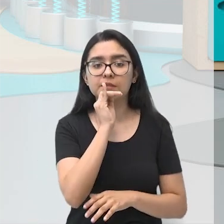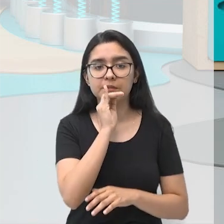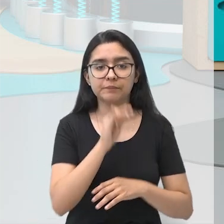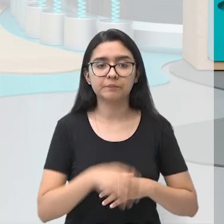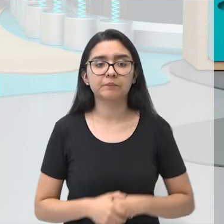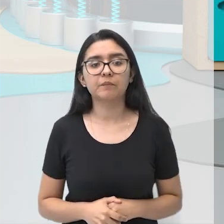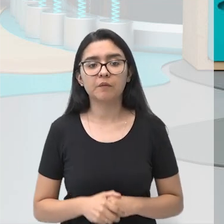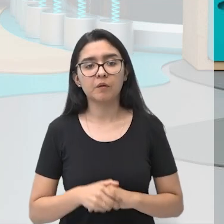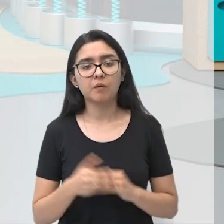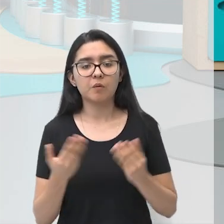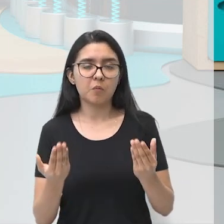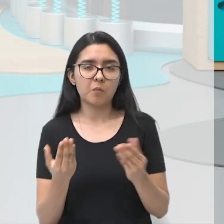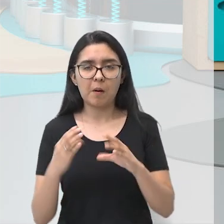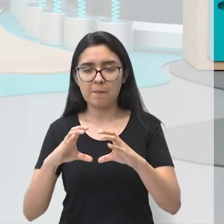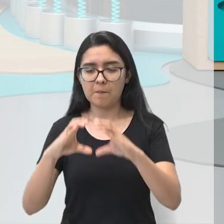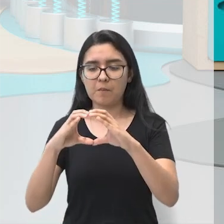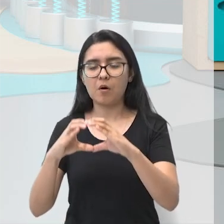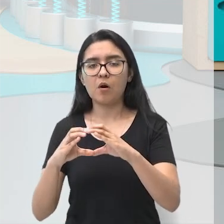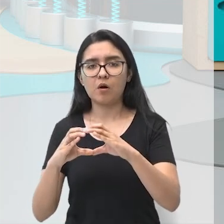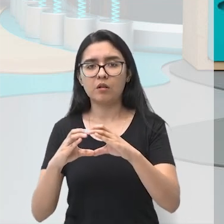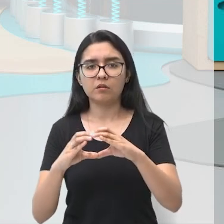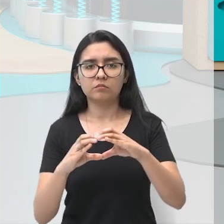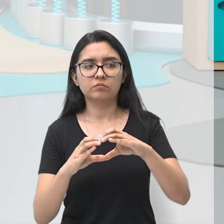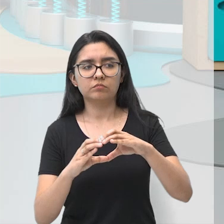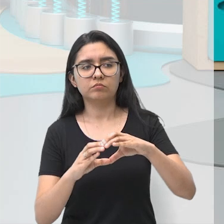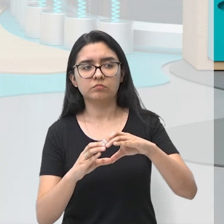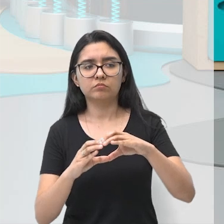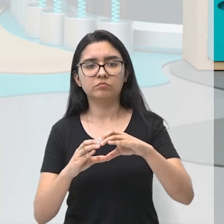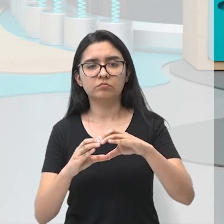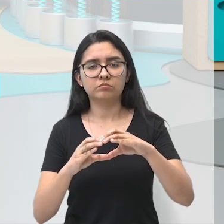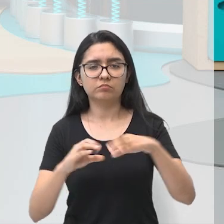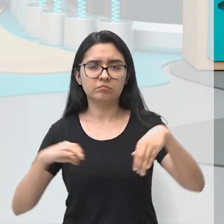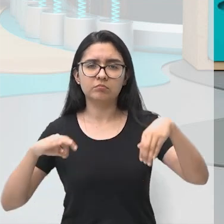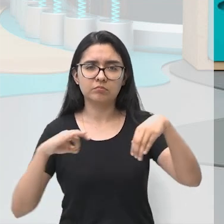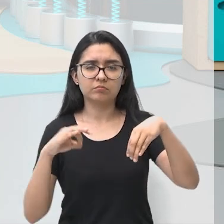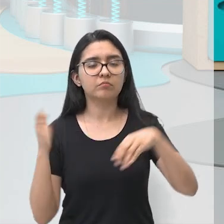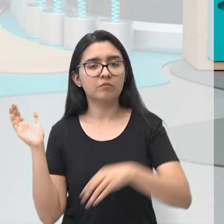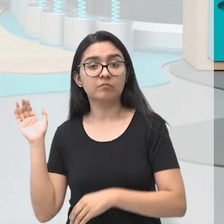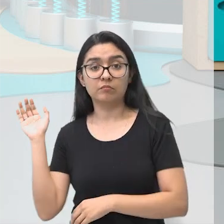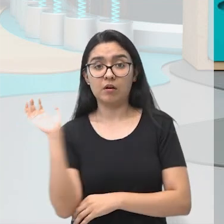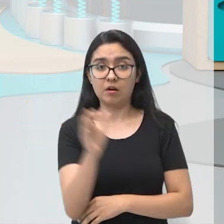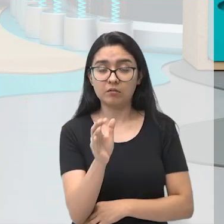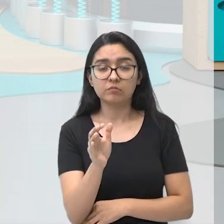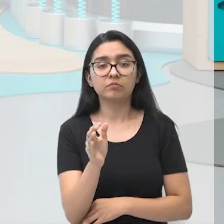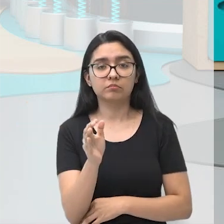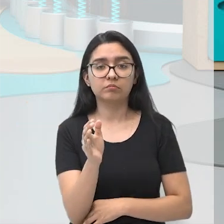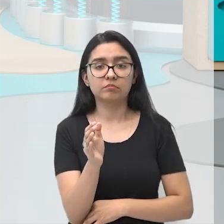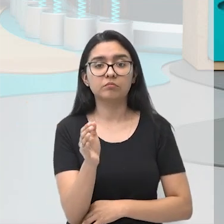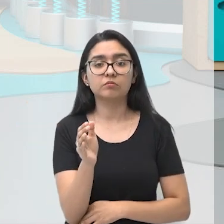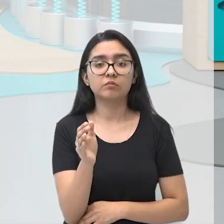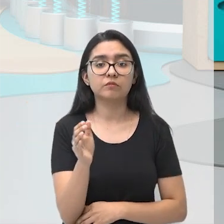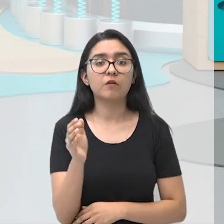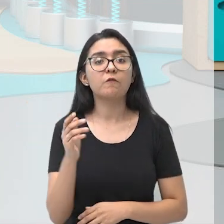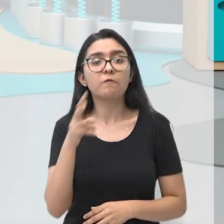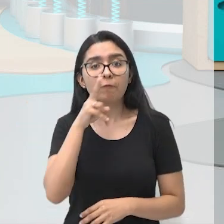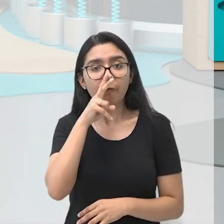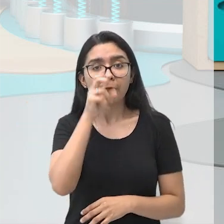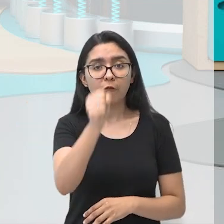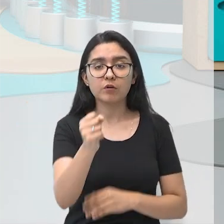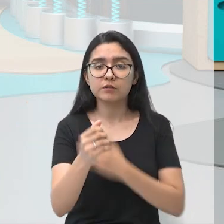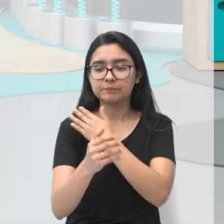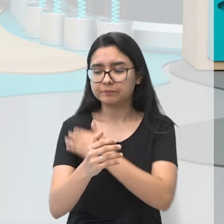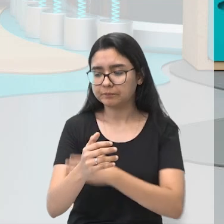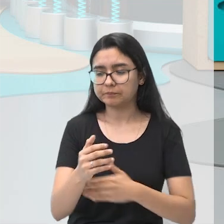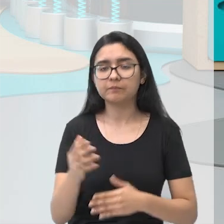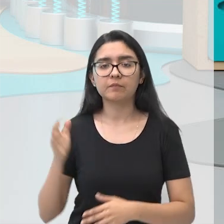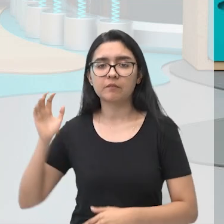você arremessa uma bola para o gol ali num jogo de handebol. Você está fazendo força,